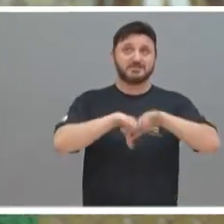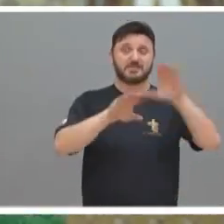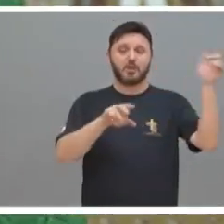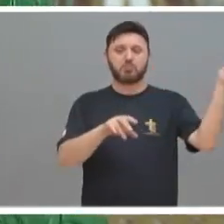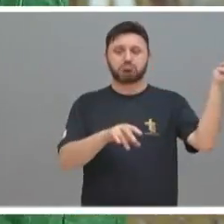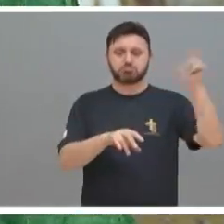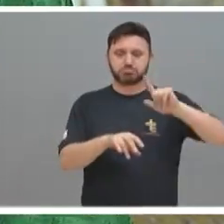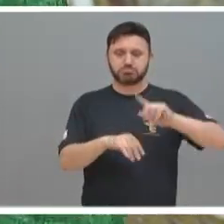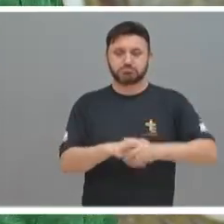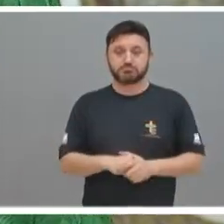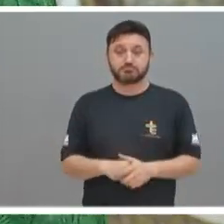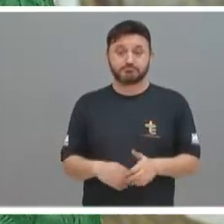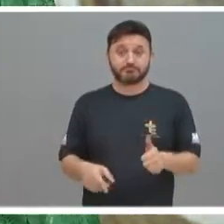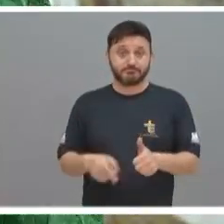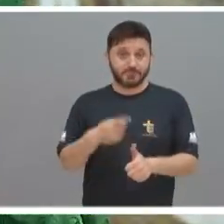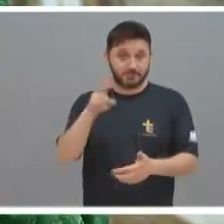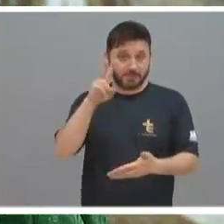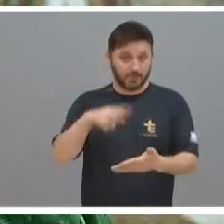leitura. Primeira leitura: